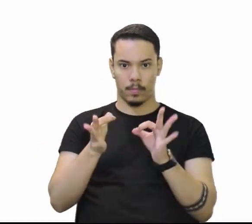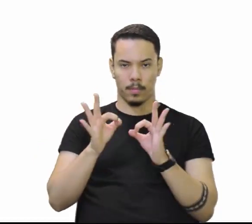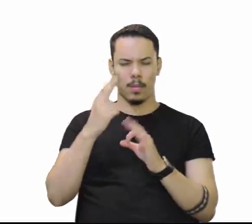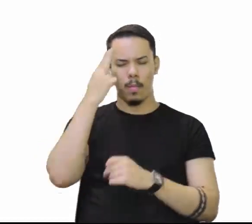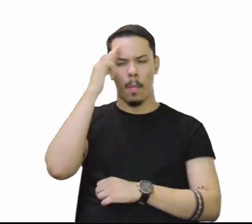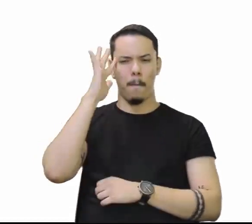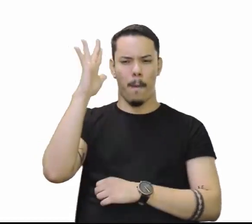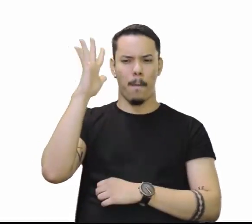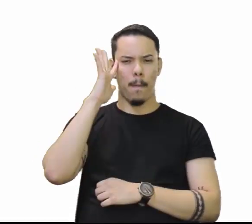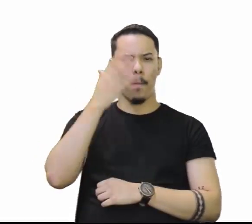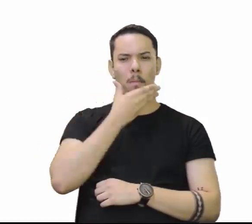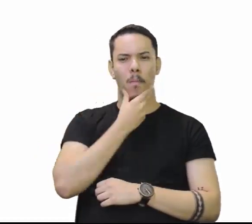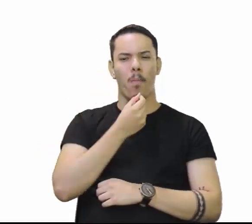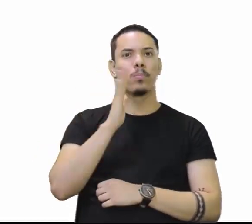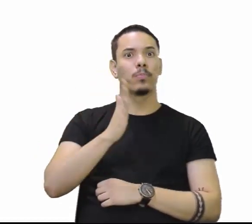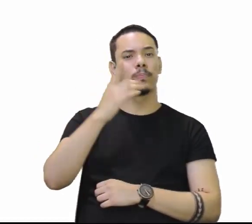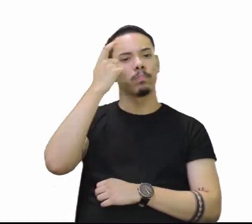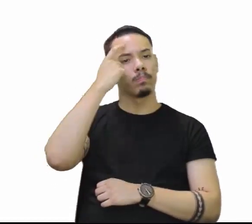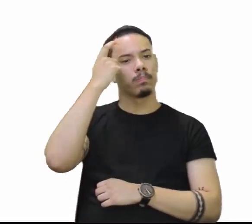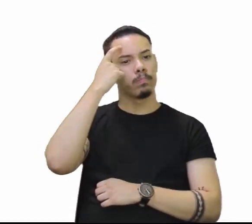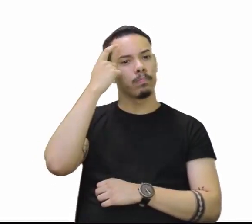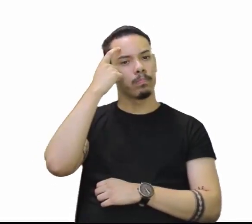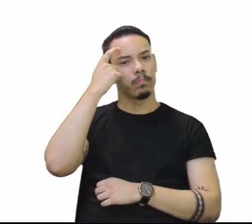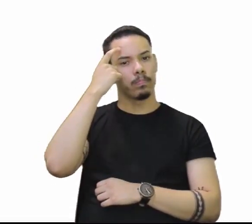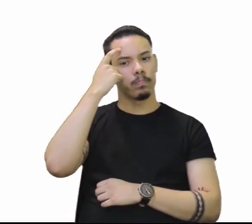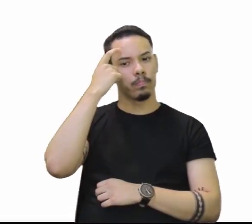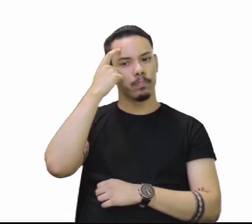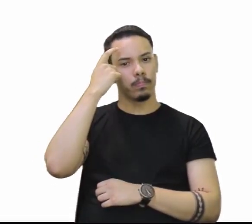ó, Roquete Pinto já pensava na rodovia,